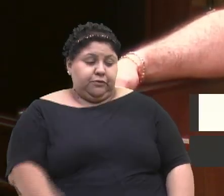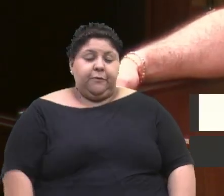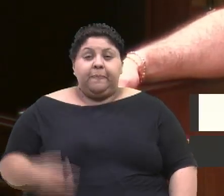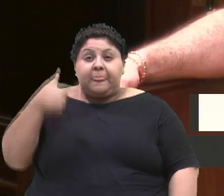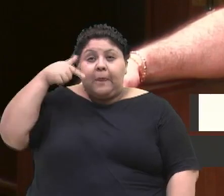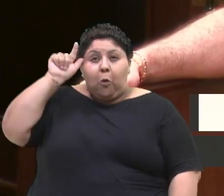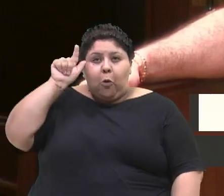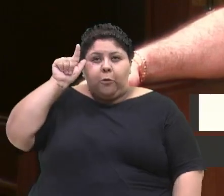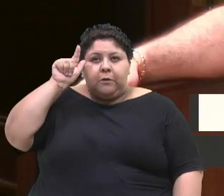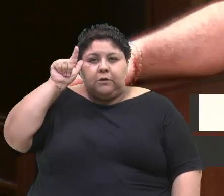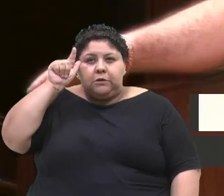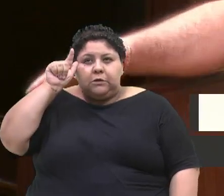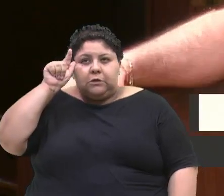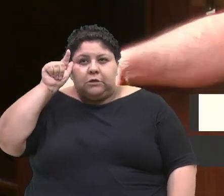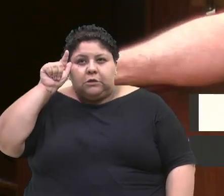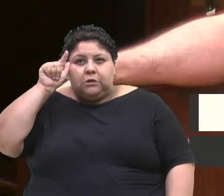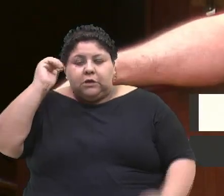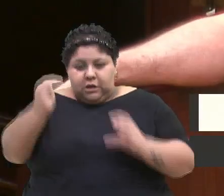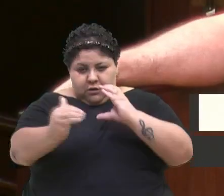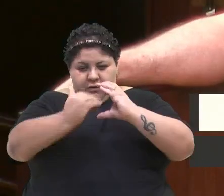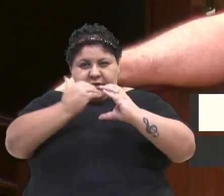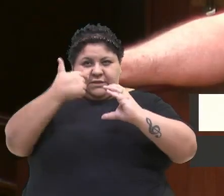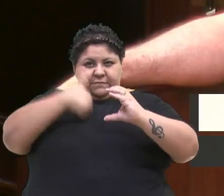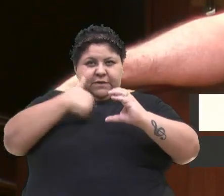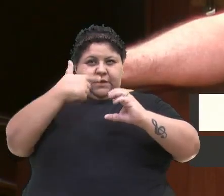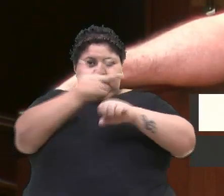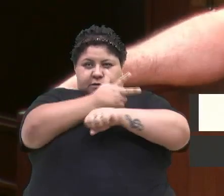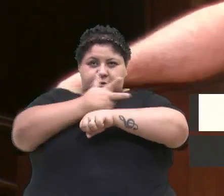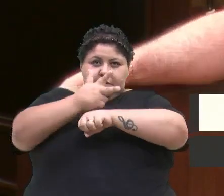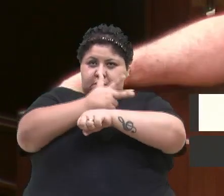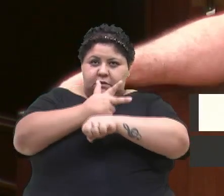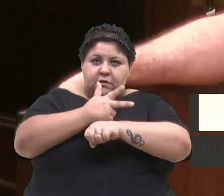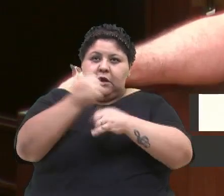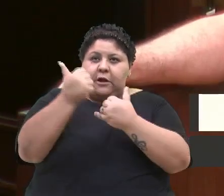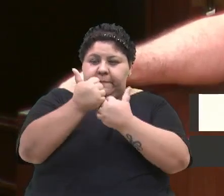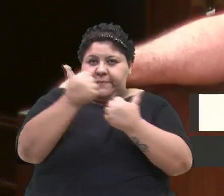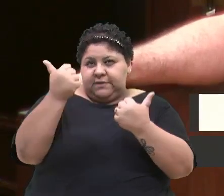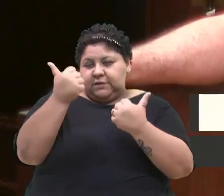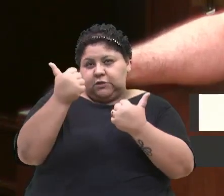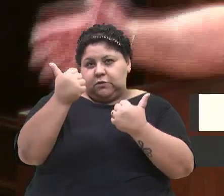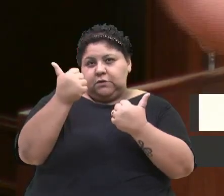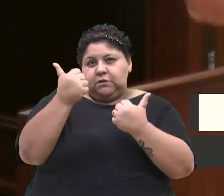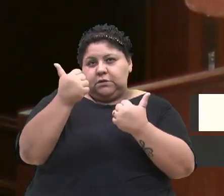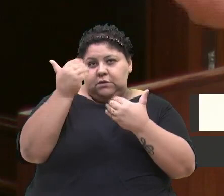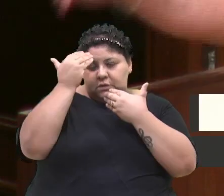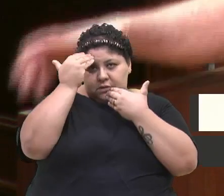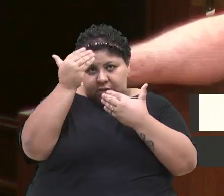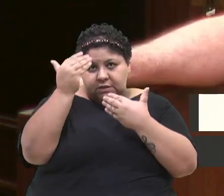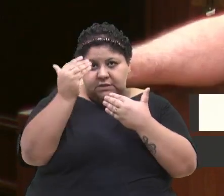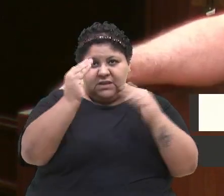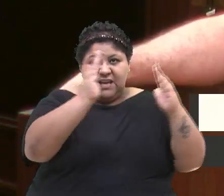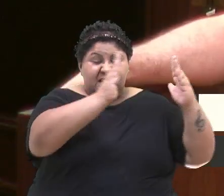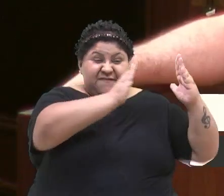quando chegou ao meu conhecimento, a minha assessora Cristiane, a qual eu agradeço imensamente, que é vizinha